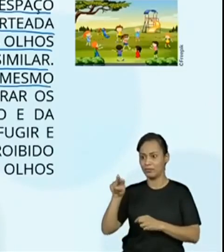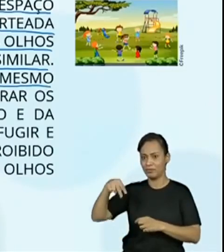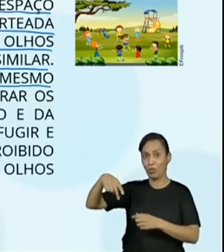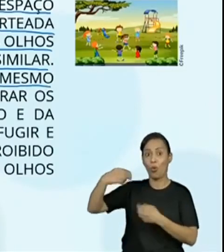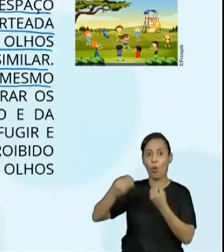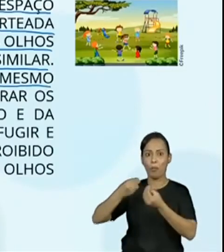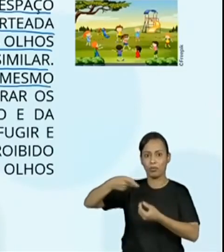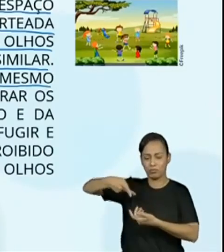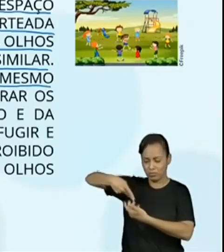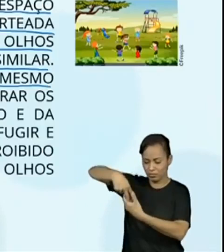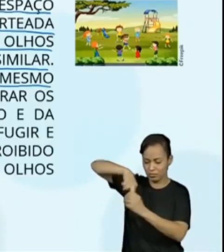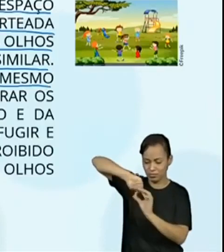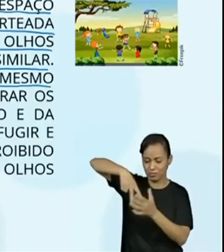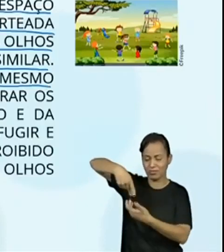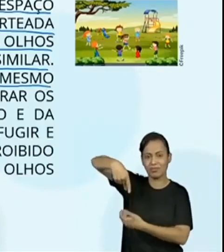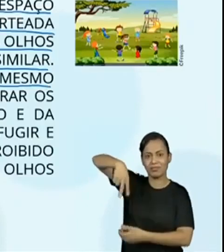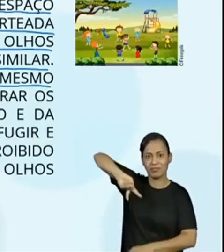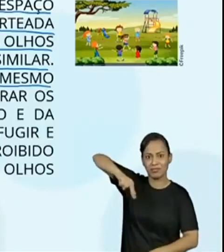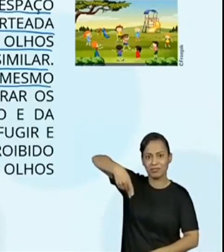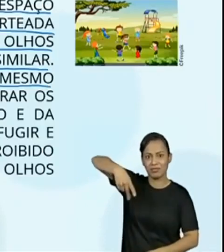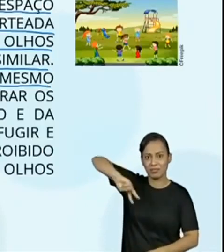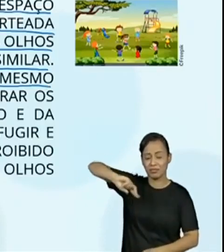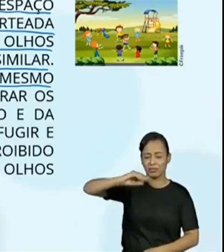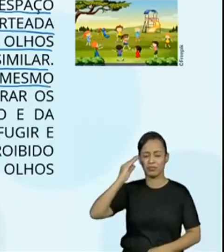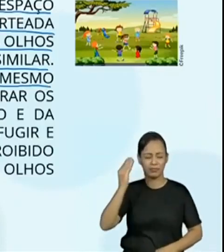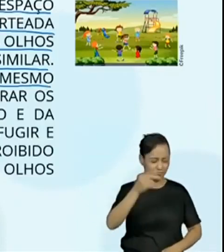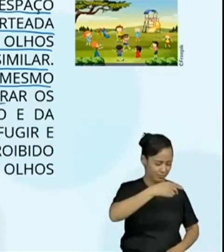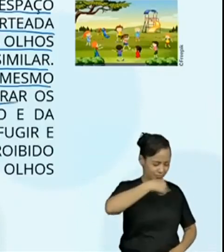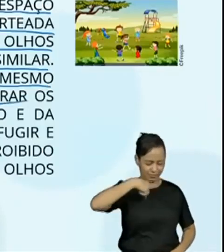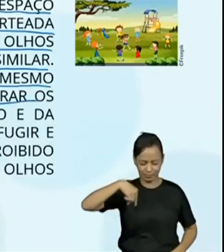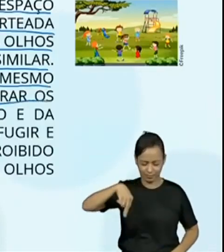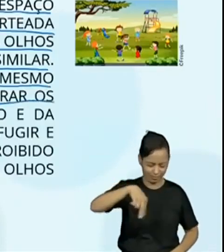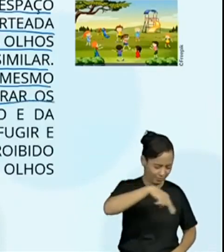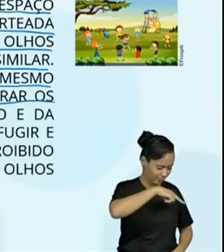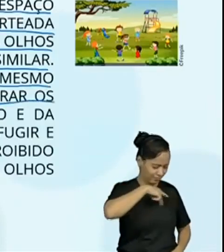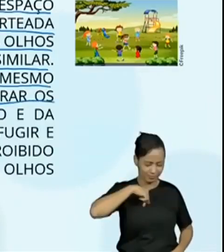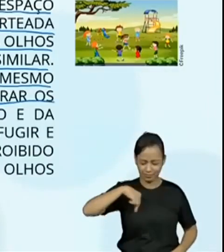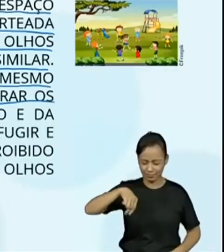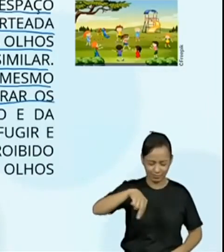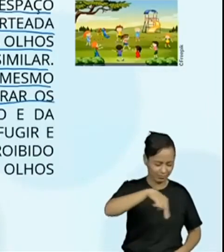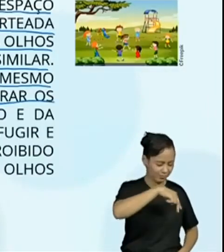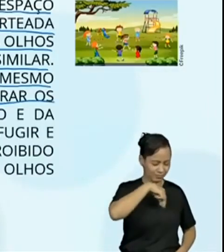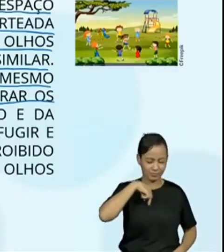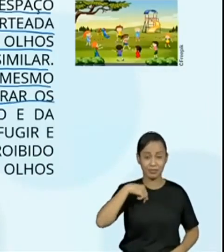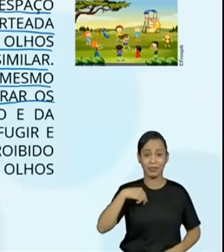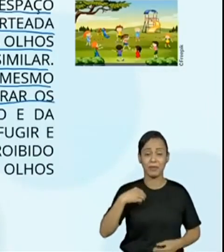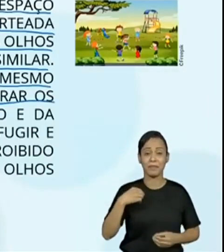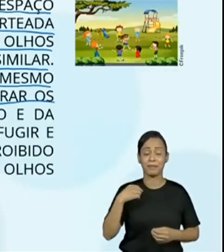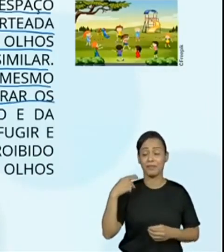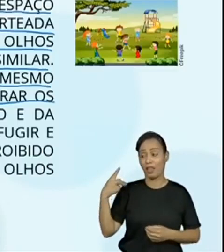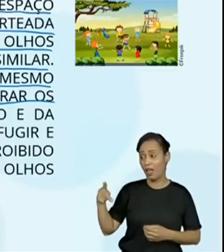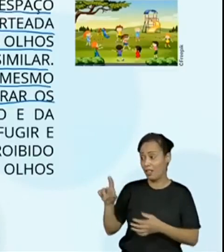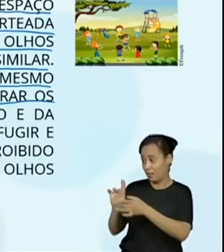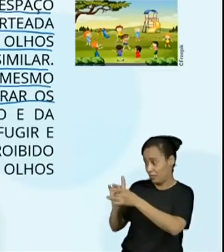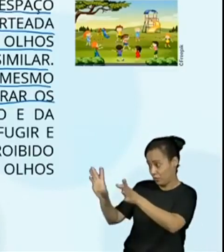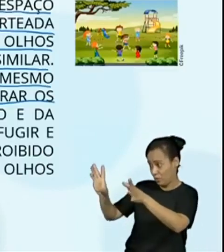algumas vezes, o pegador tentará agarrar os demais,